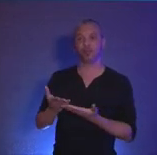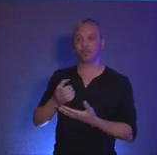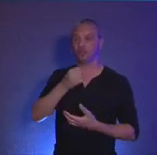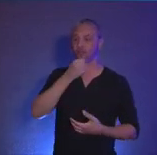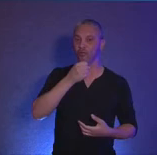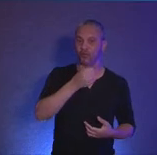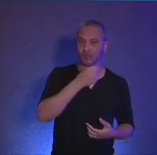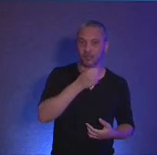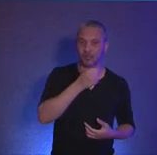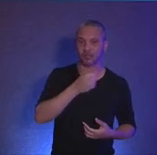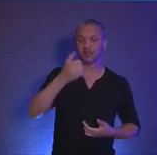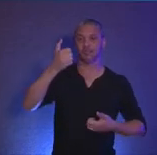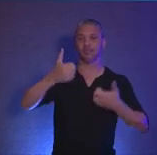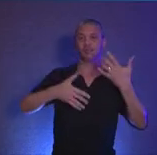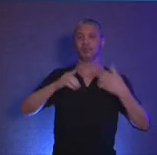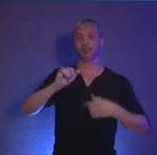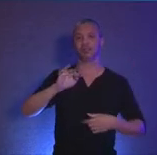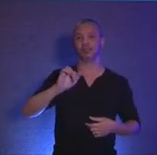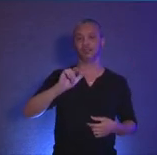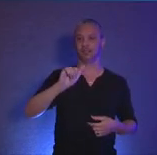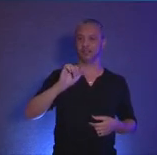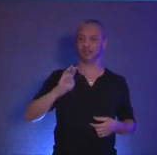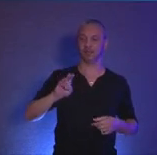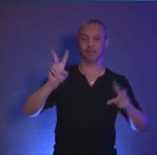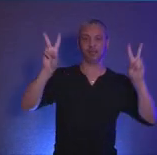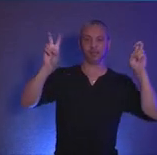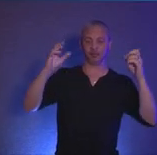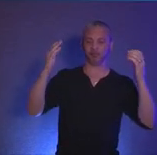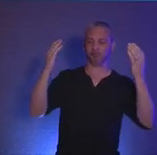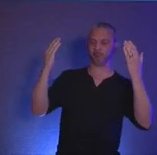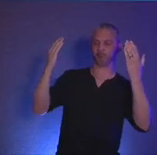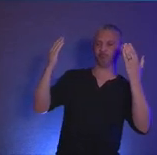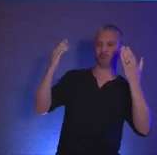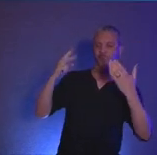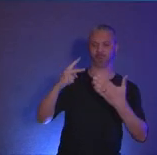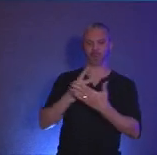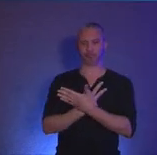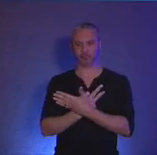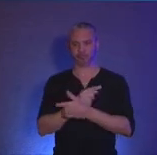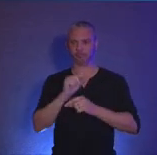do Datalab para falar um pouco sobre o trabalho Suspeitos Sem Fundamento.